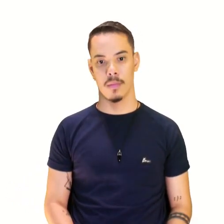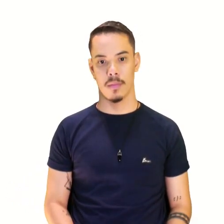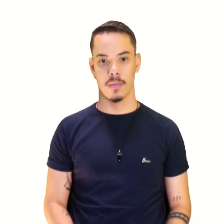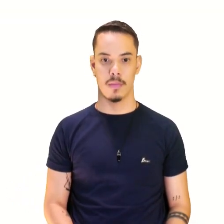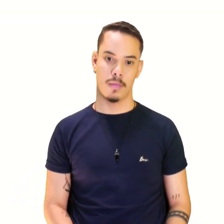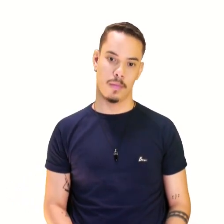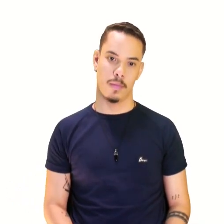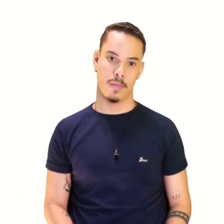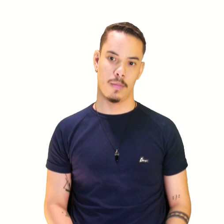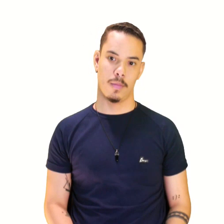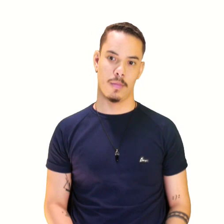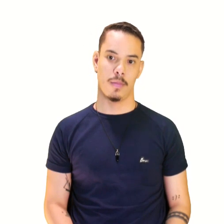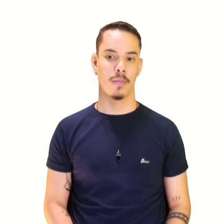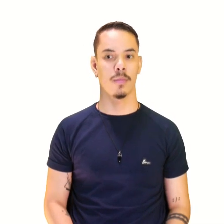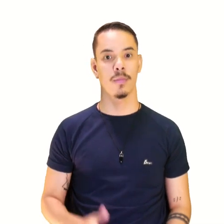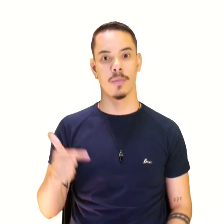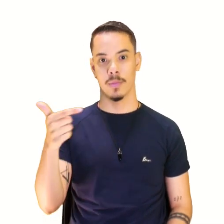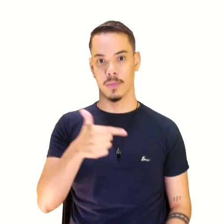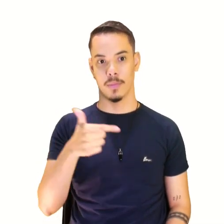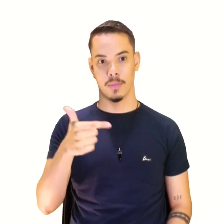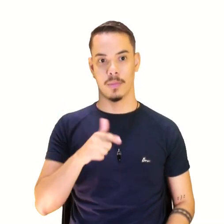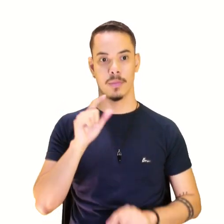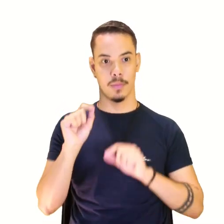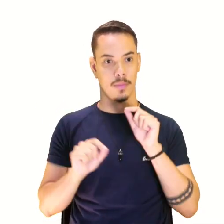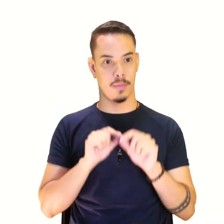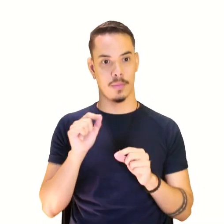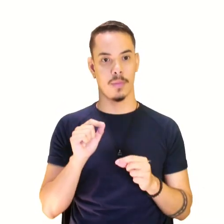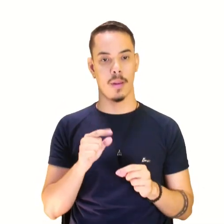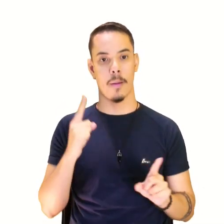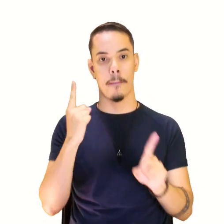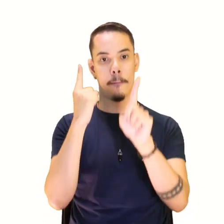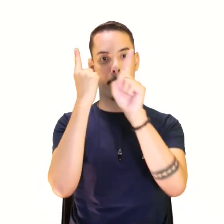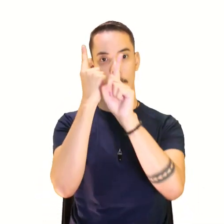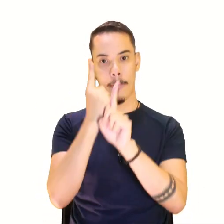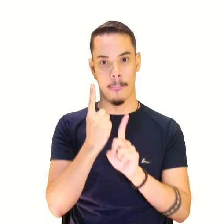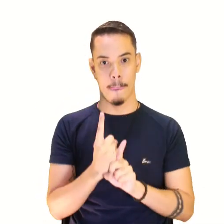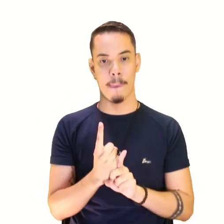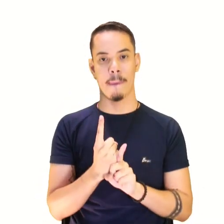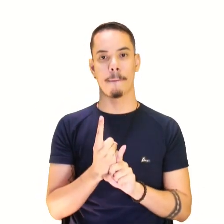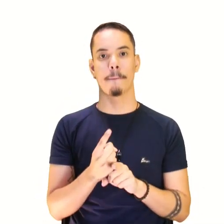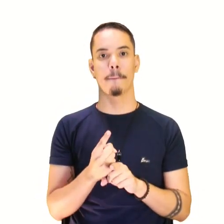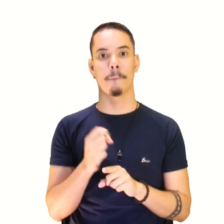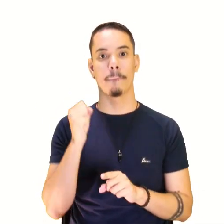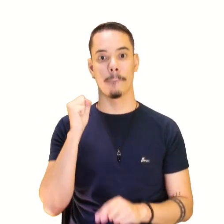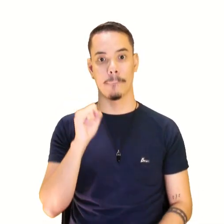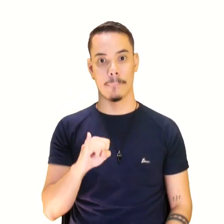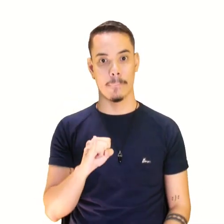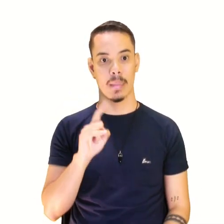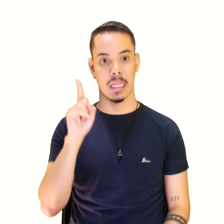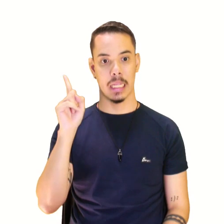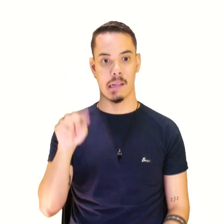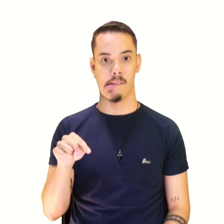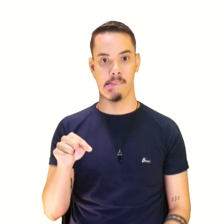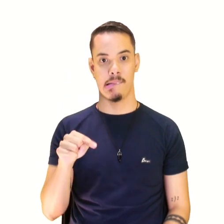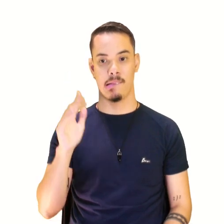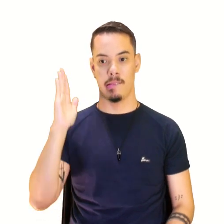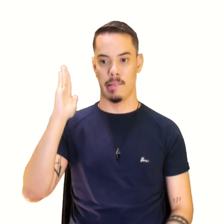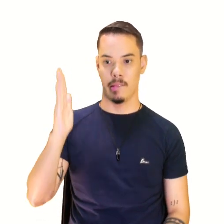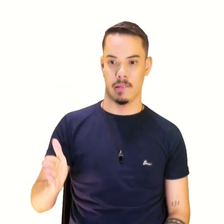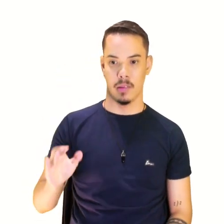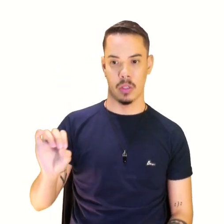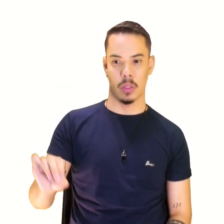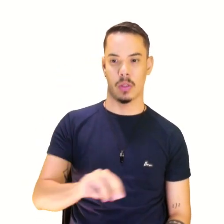né? No segundo passo, o que a gente vai fazer agora? Bom, vamos identificar se as grandezas são inversamente